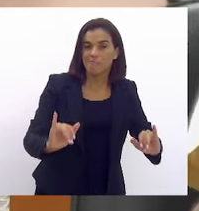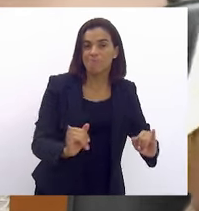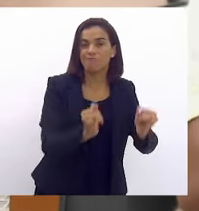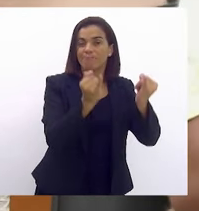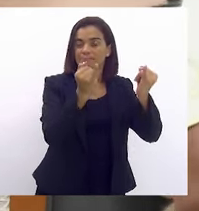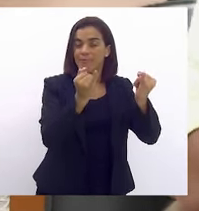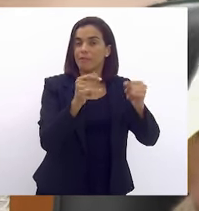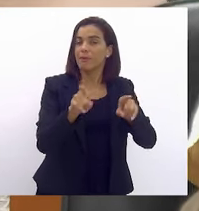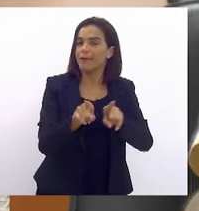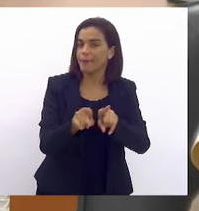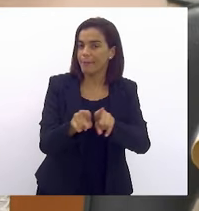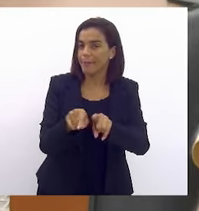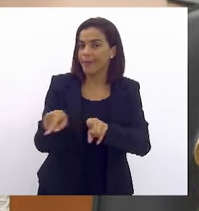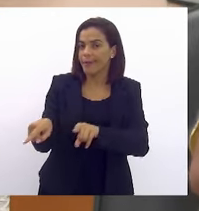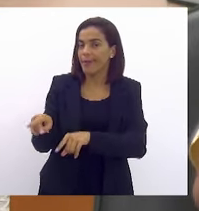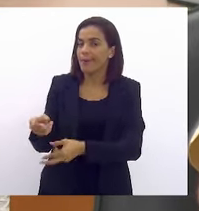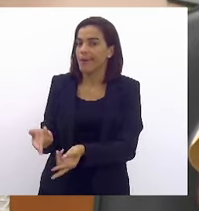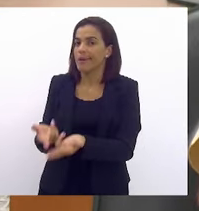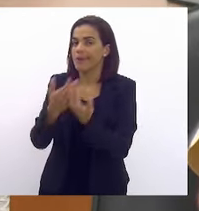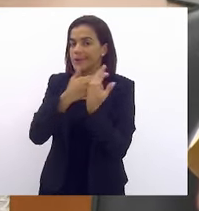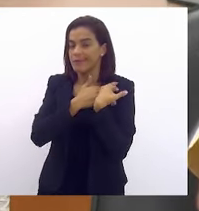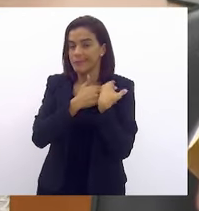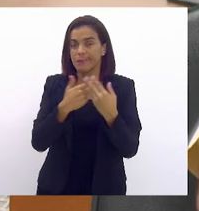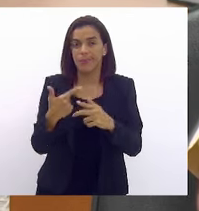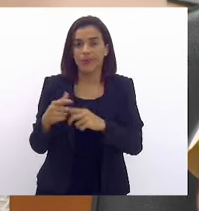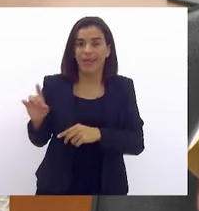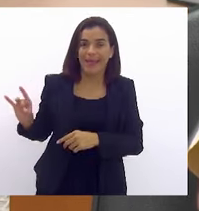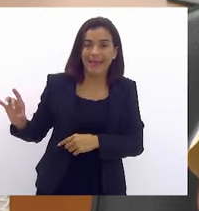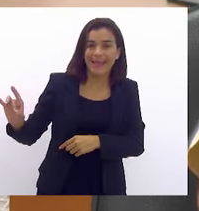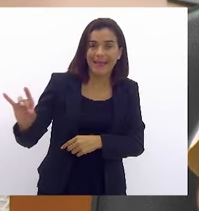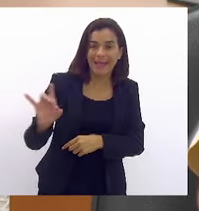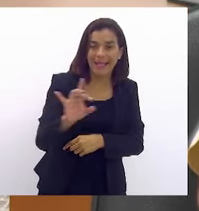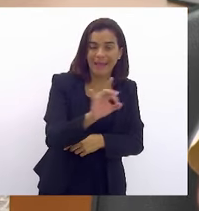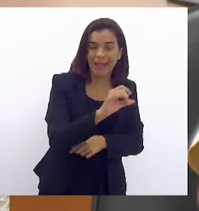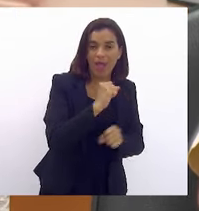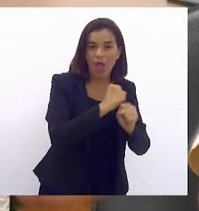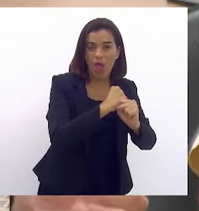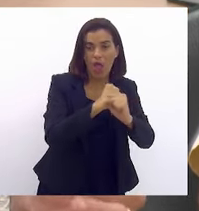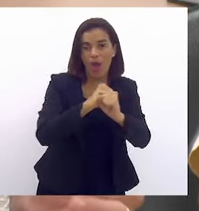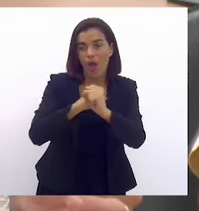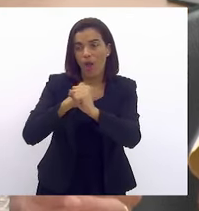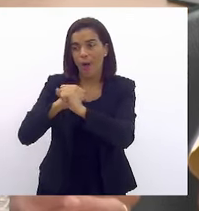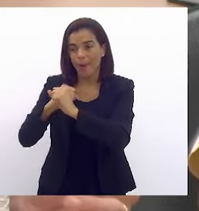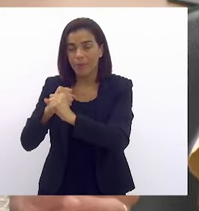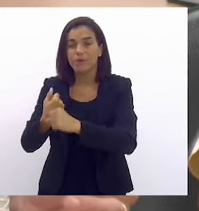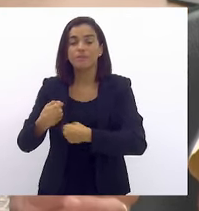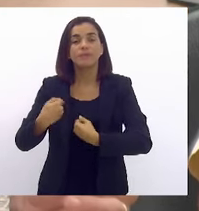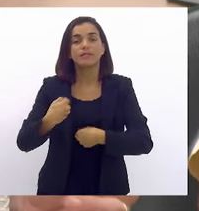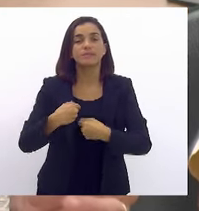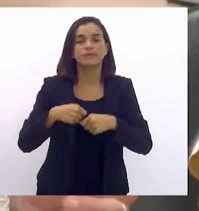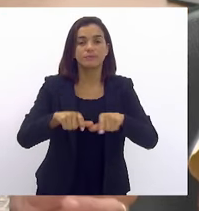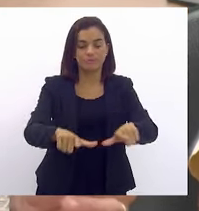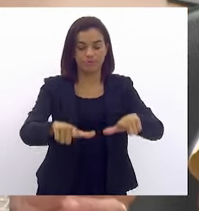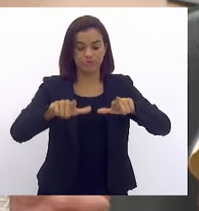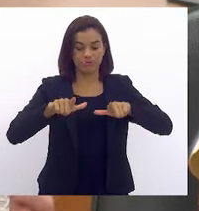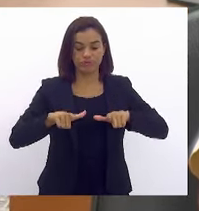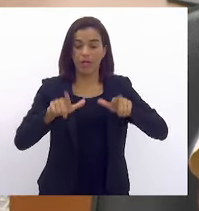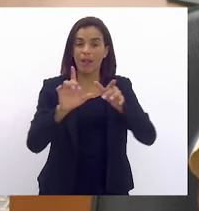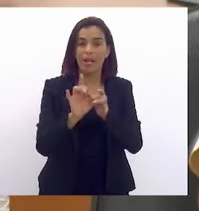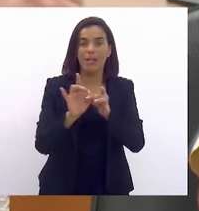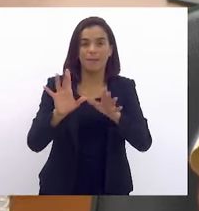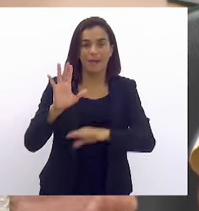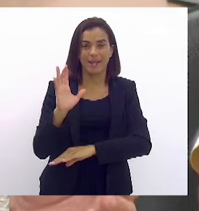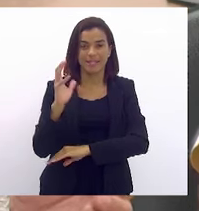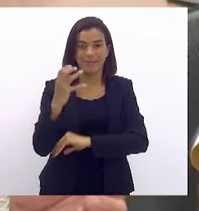traz também uma grande responsabilidade, porque cada uma dessas obras tem que ser precedida por um licenciamento ambiental.